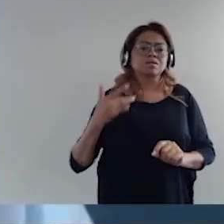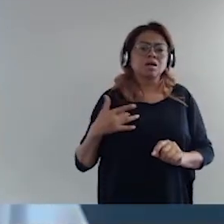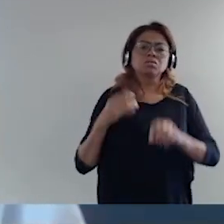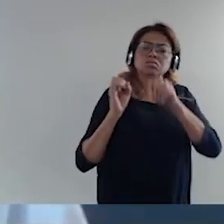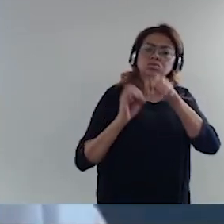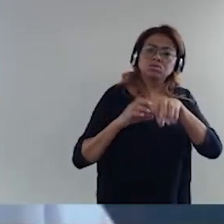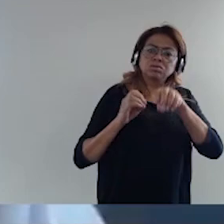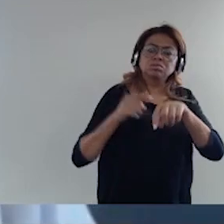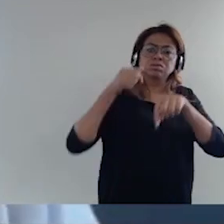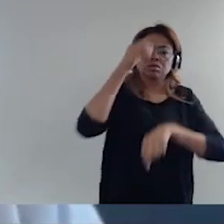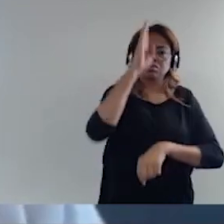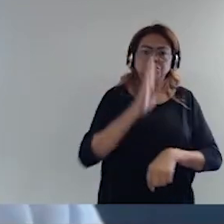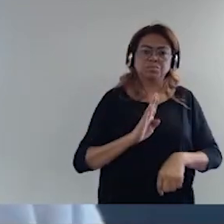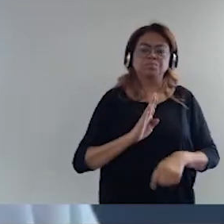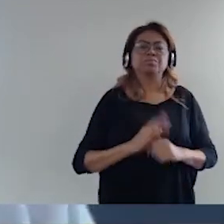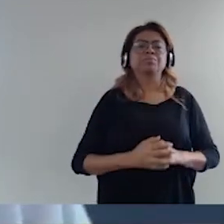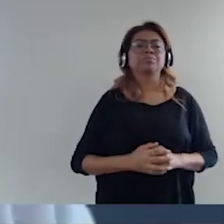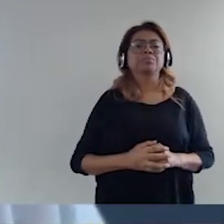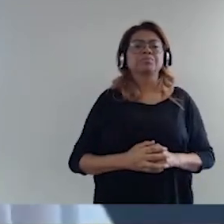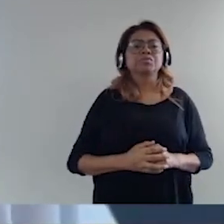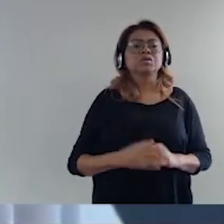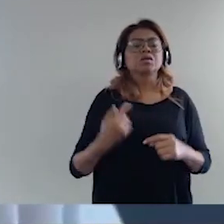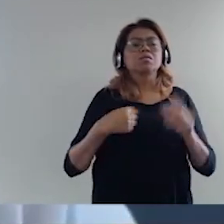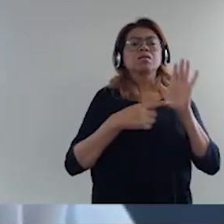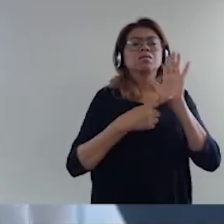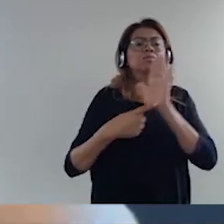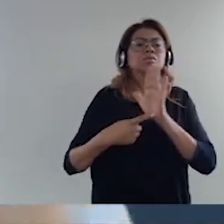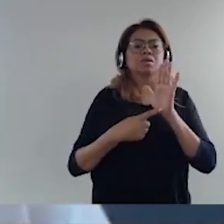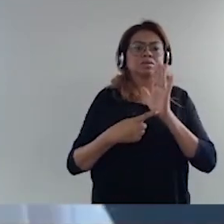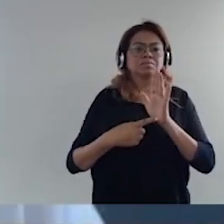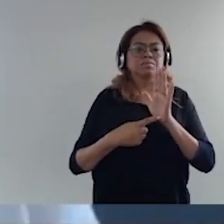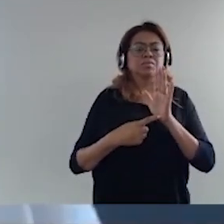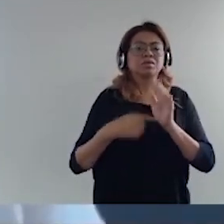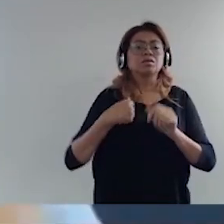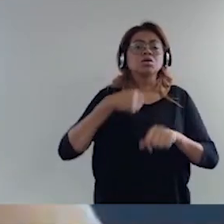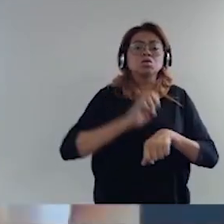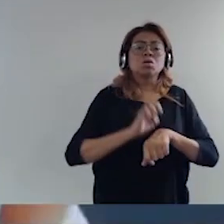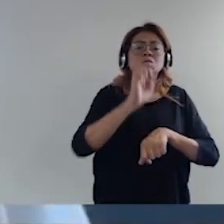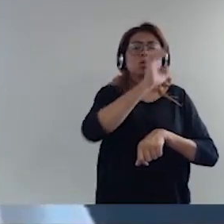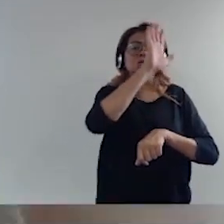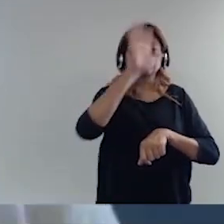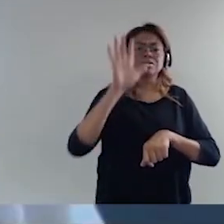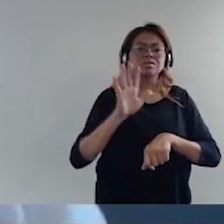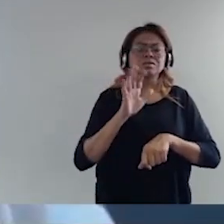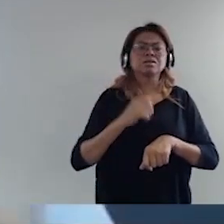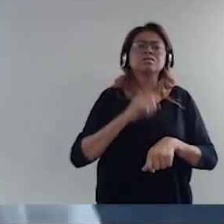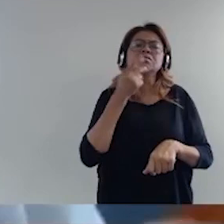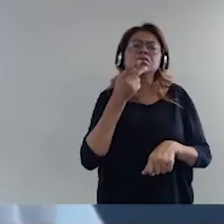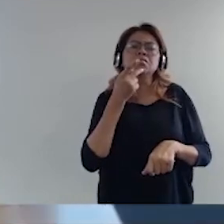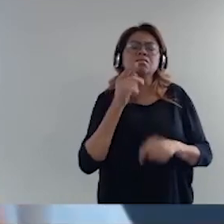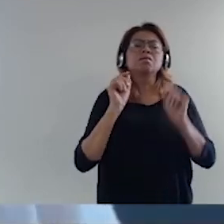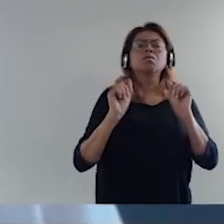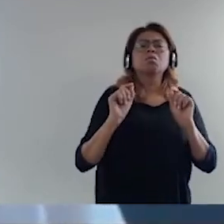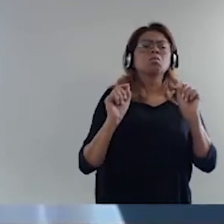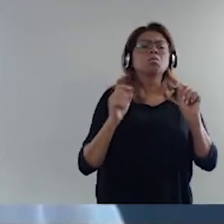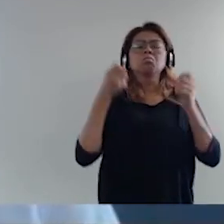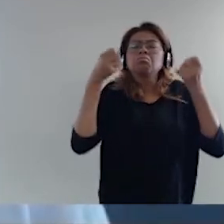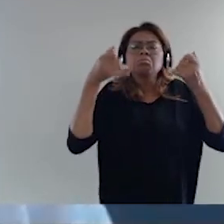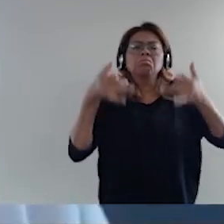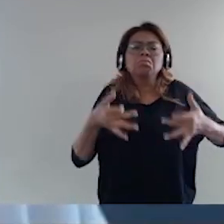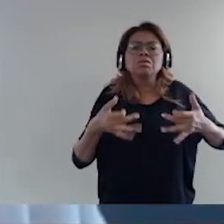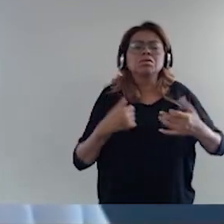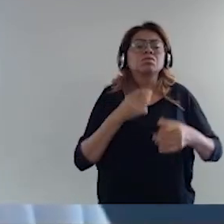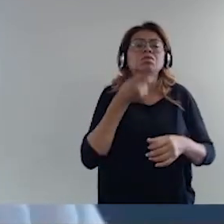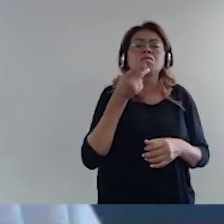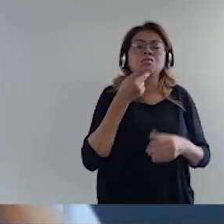educação. Vejam bem, o federalismo que é falado, federalismo, e isso daí tem que